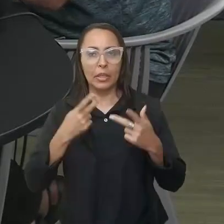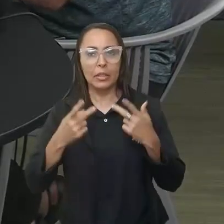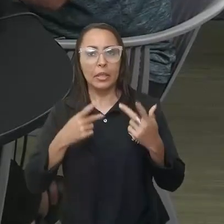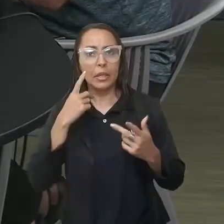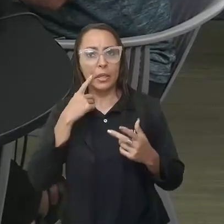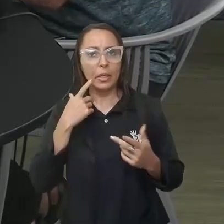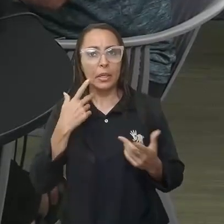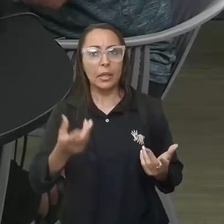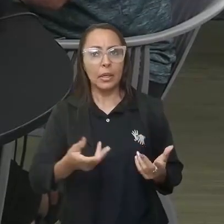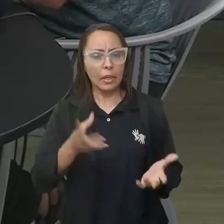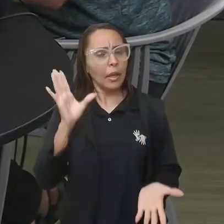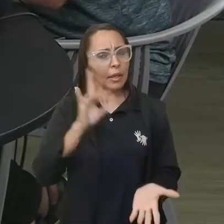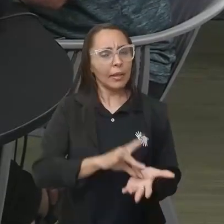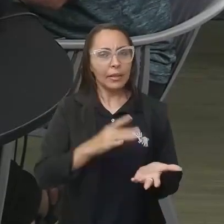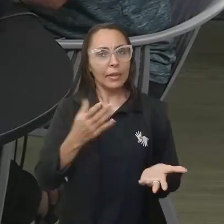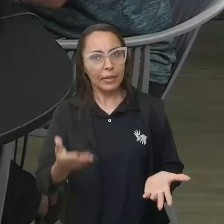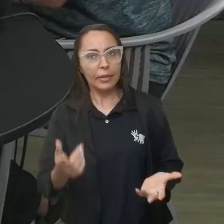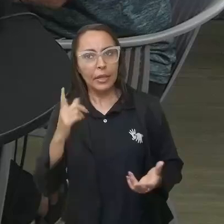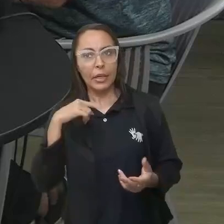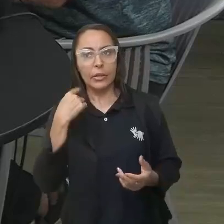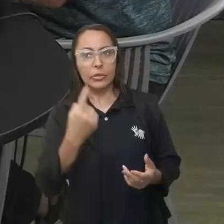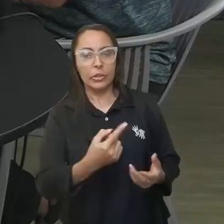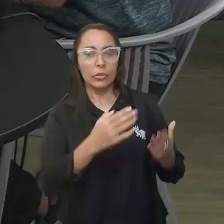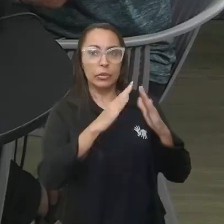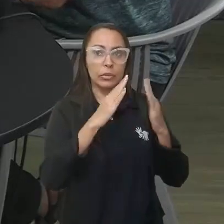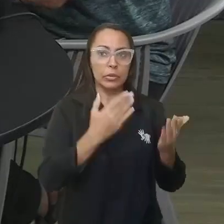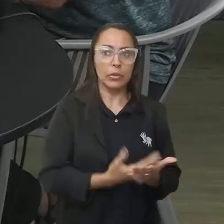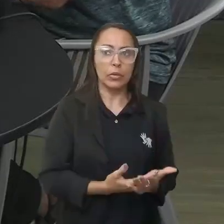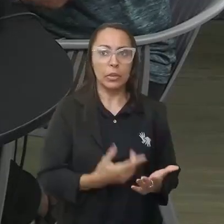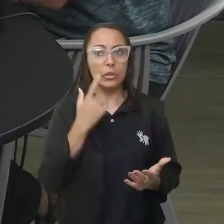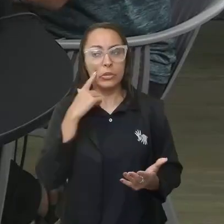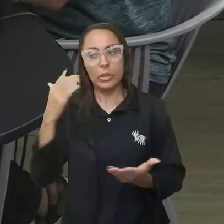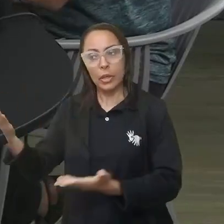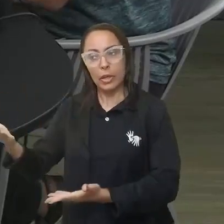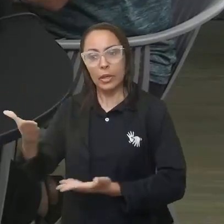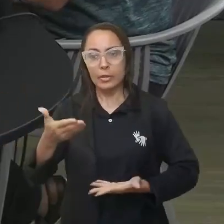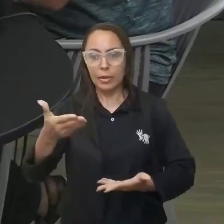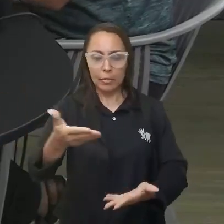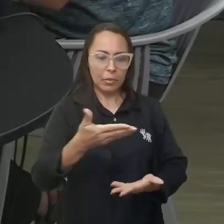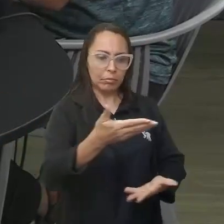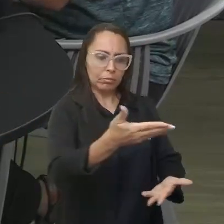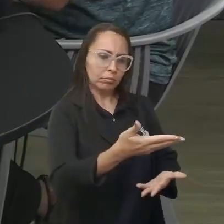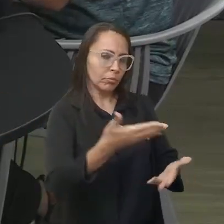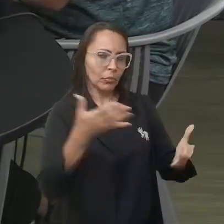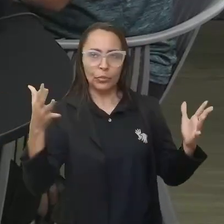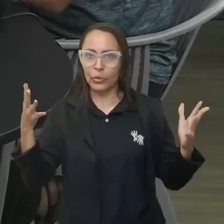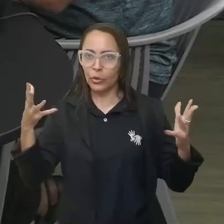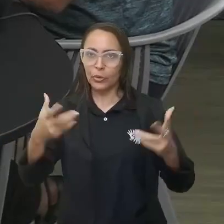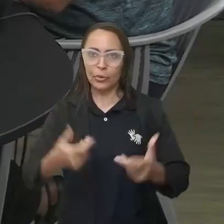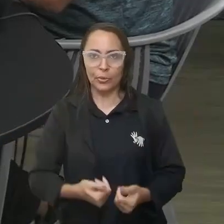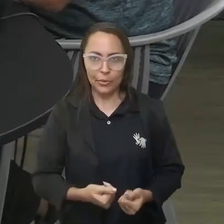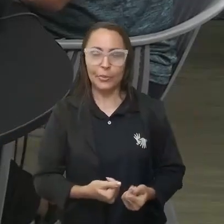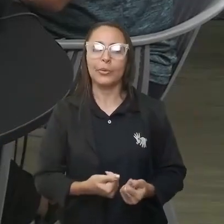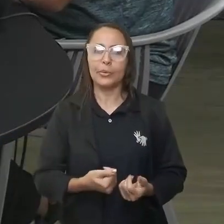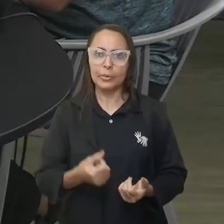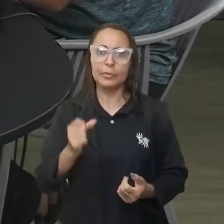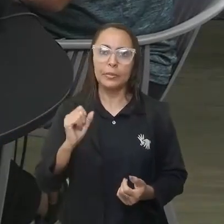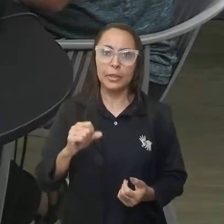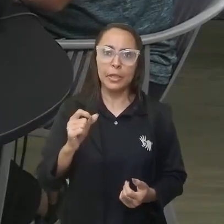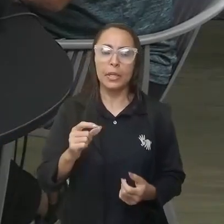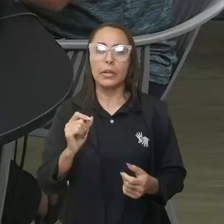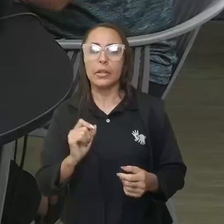todos né? são importantes, né? E a gente, enquanto escola, a gente tem que receber todo mundo, a gente tem que estar apta para receber e fazer